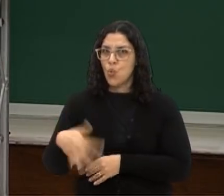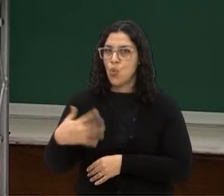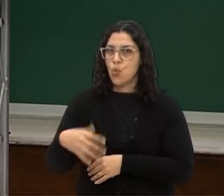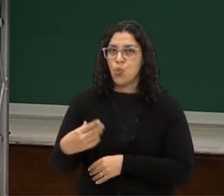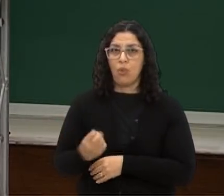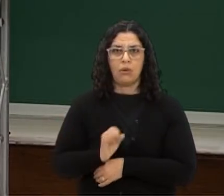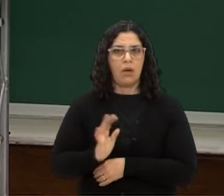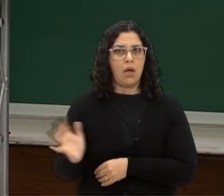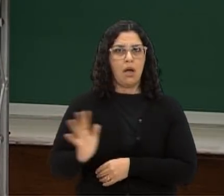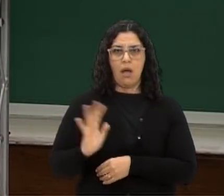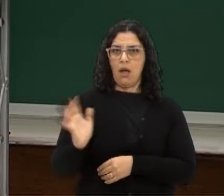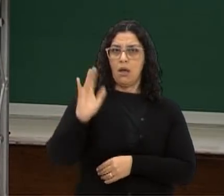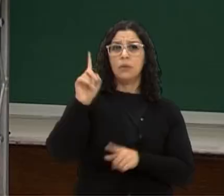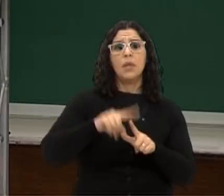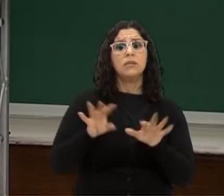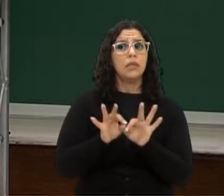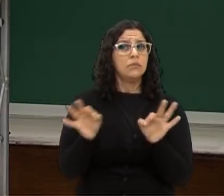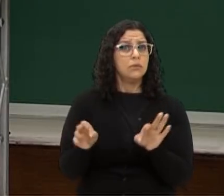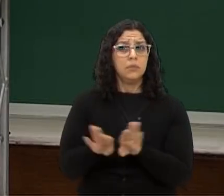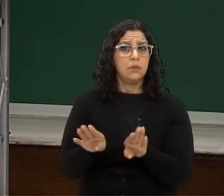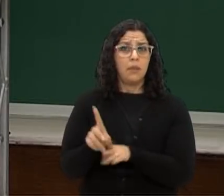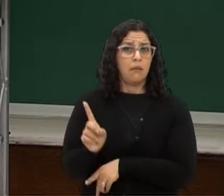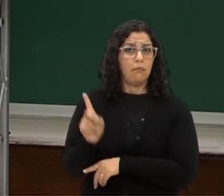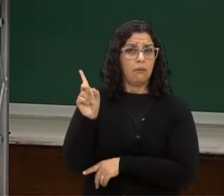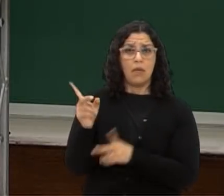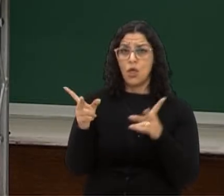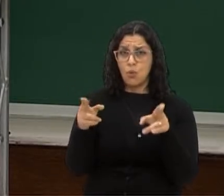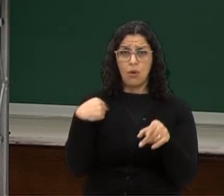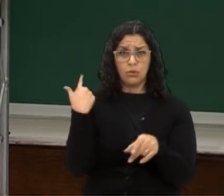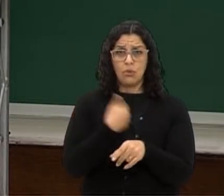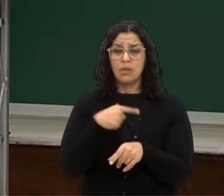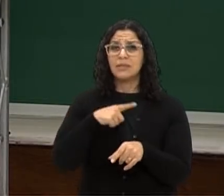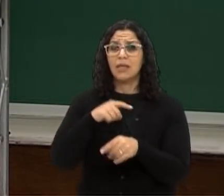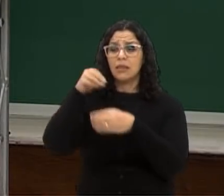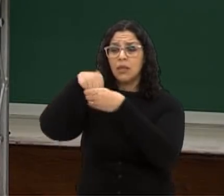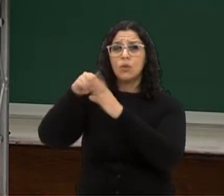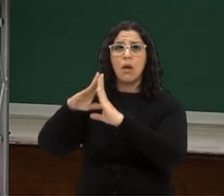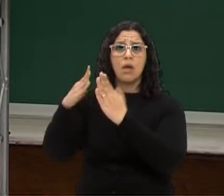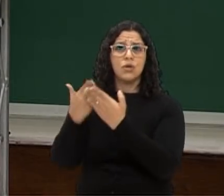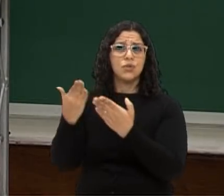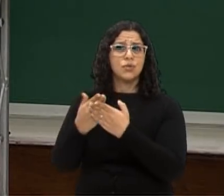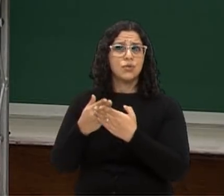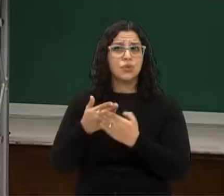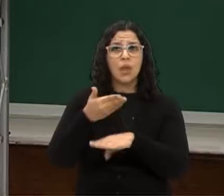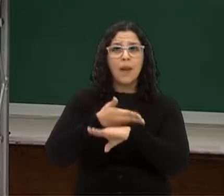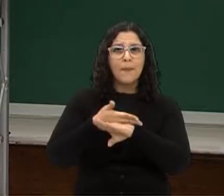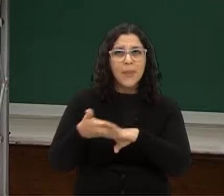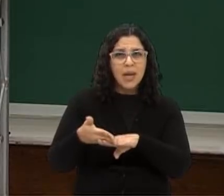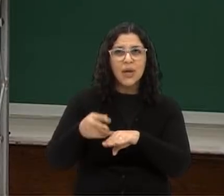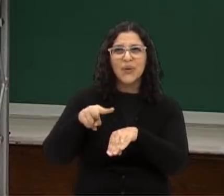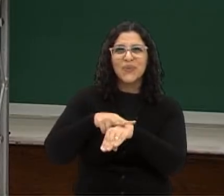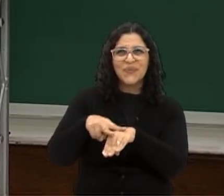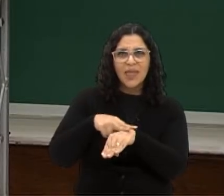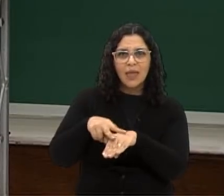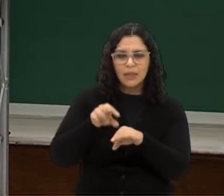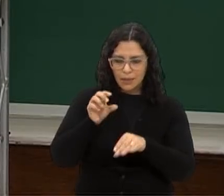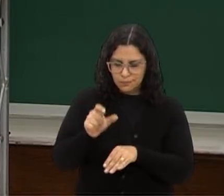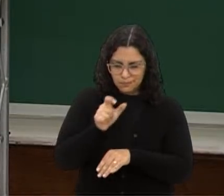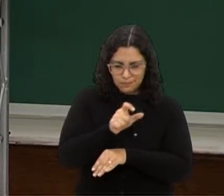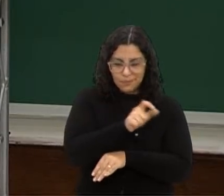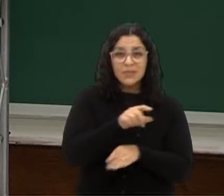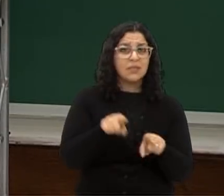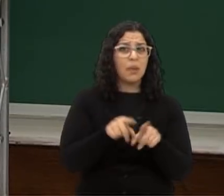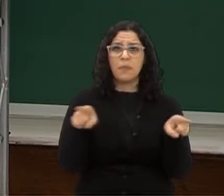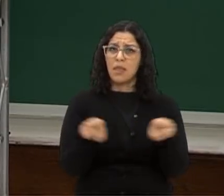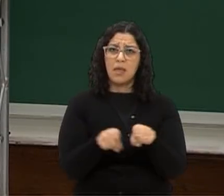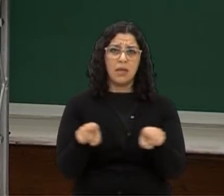vários reais, caro, mas ele é basicamente os que a gente tem no colégio lá, né? Aquele tabuleirinho branco com verdinho lá, e é o